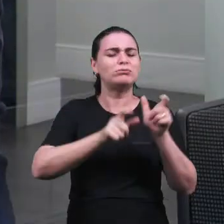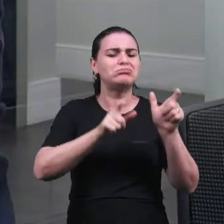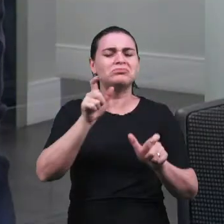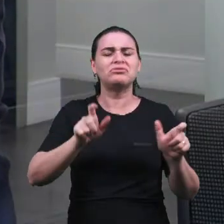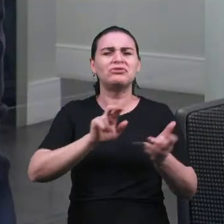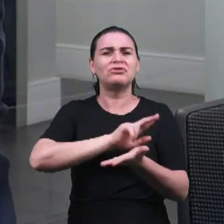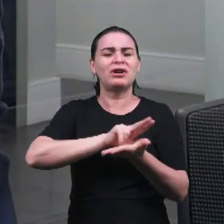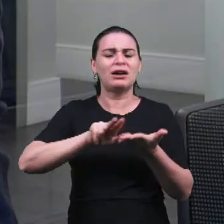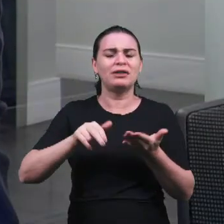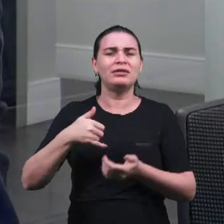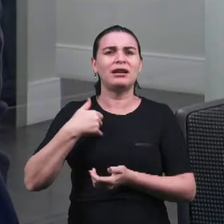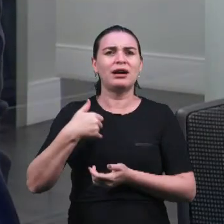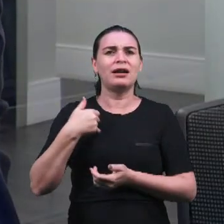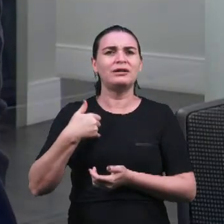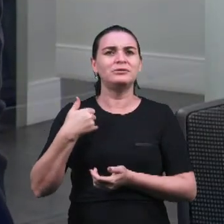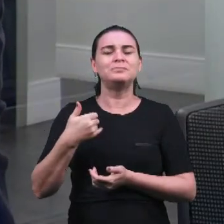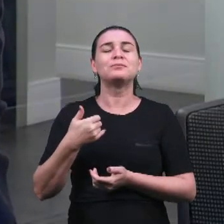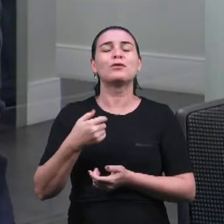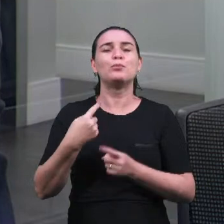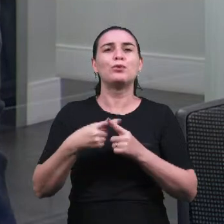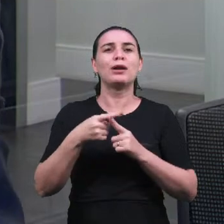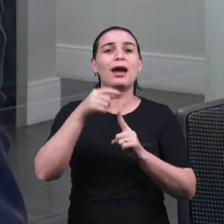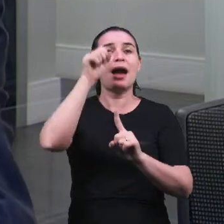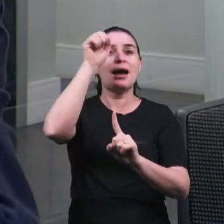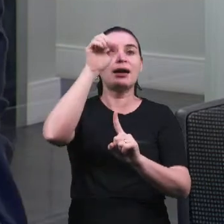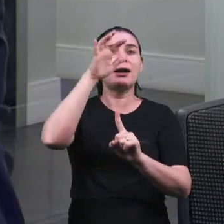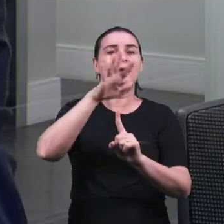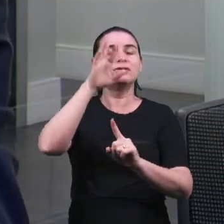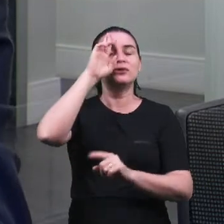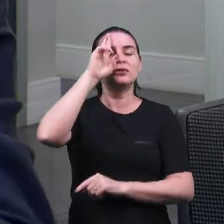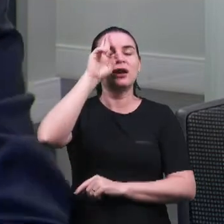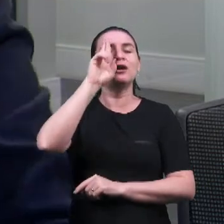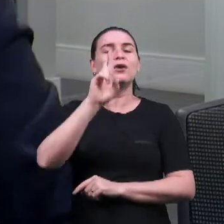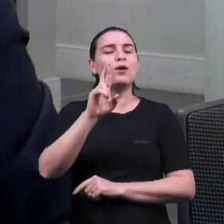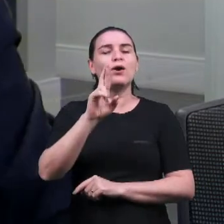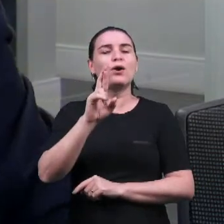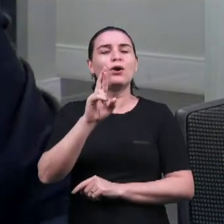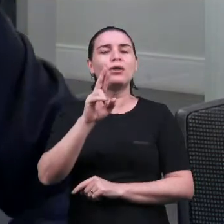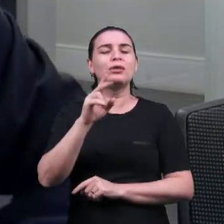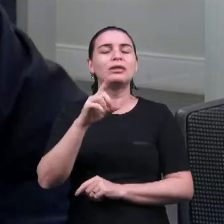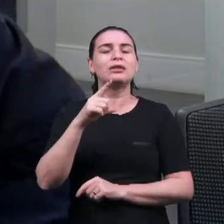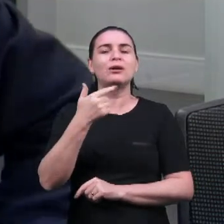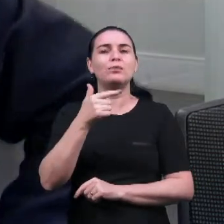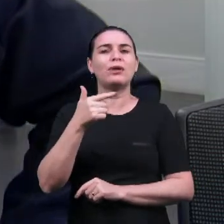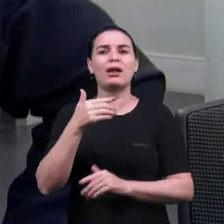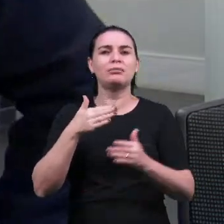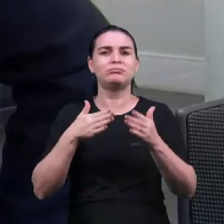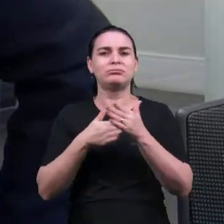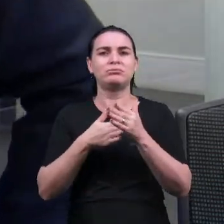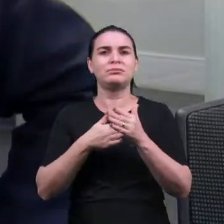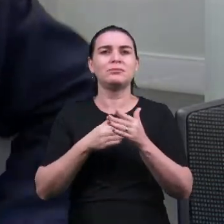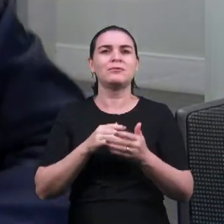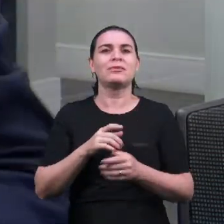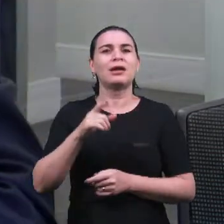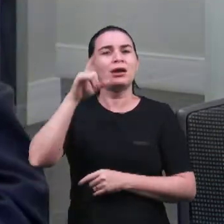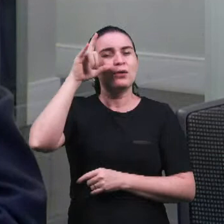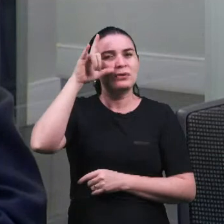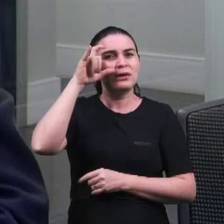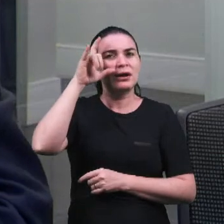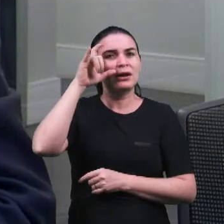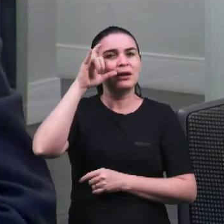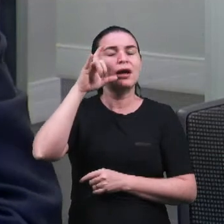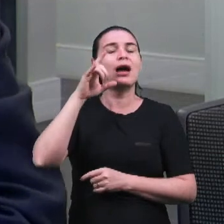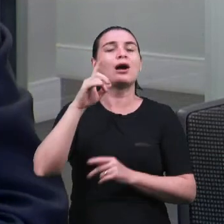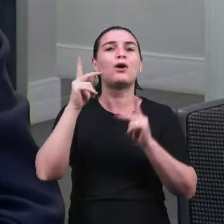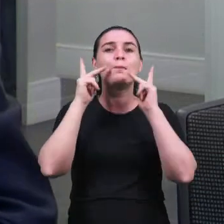fantástica isso. Porque a graça, né? E no Instagram existe, né? Os que não sabem, existe o presbitério, fez um trabalho, existe um